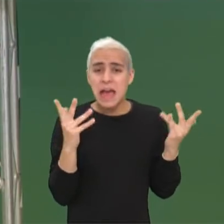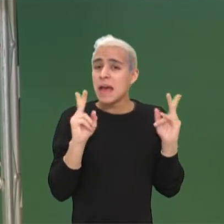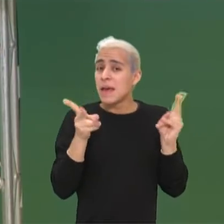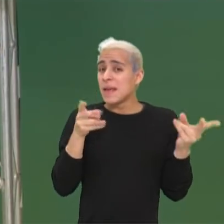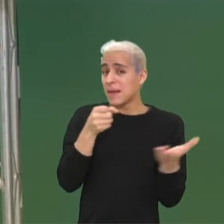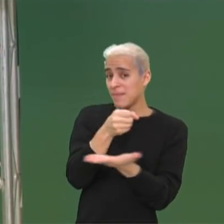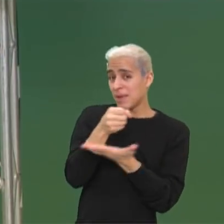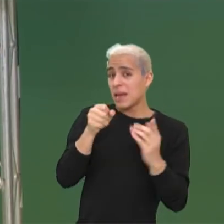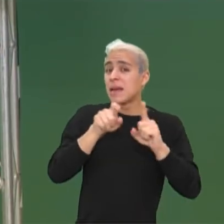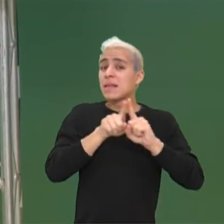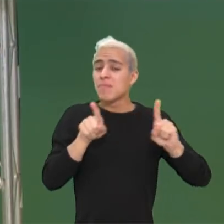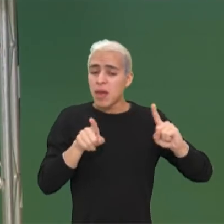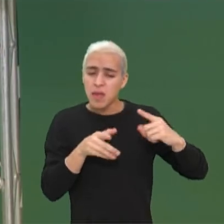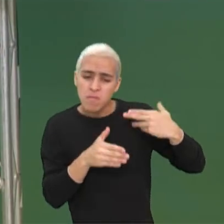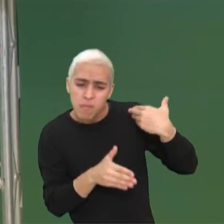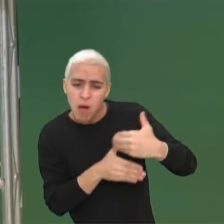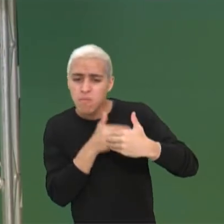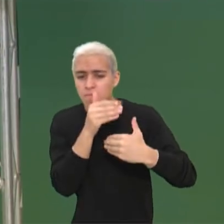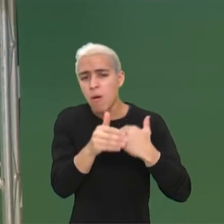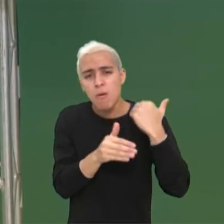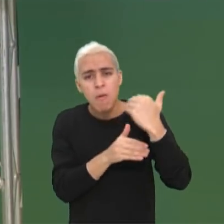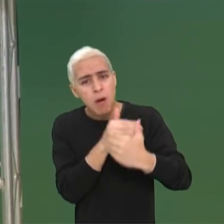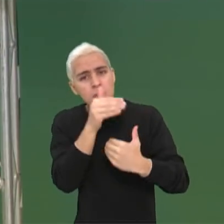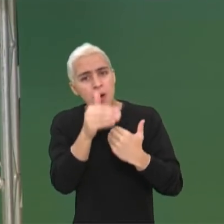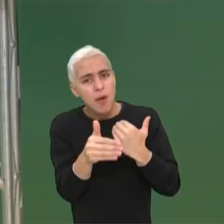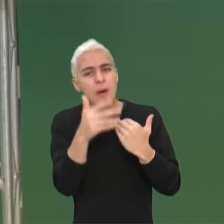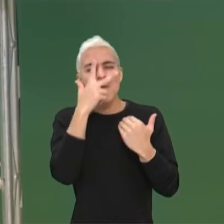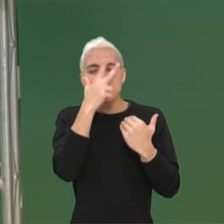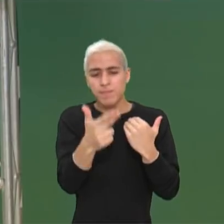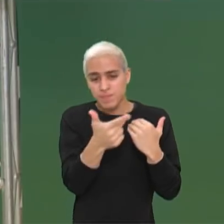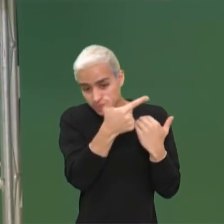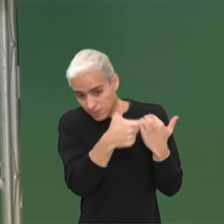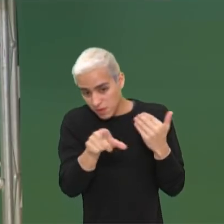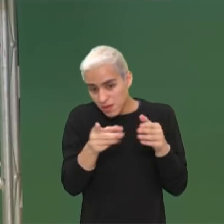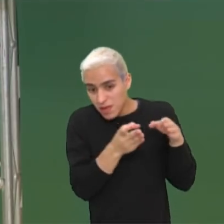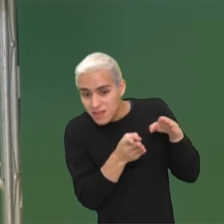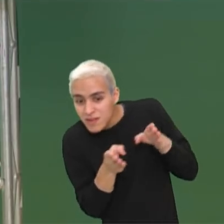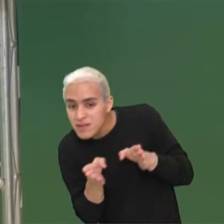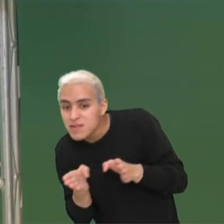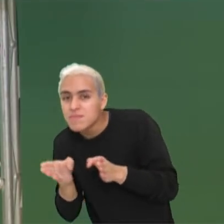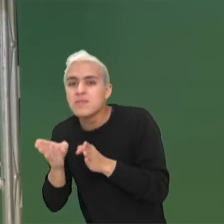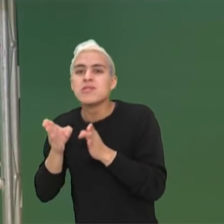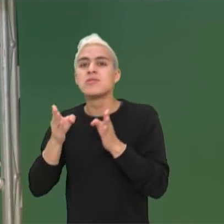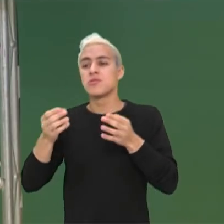evoluíram mais, eles foram ganhando um outro caminho. Então eles foram